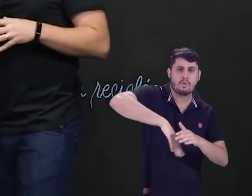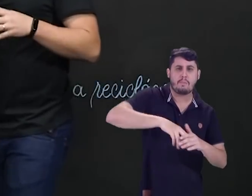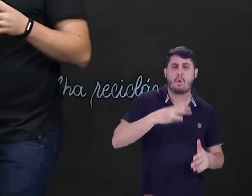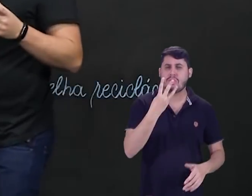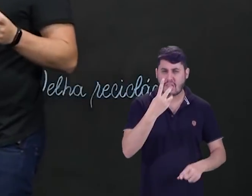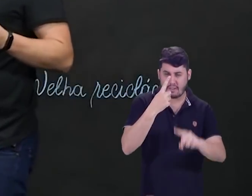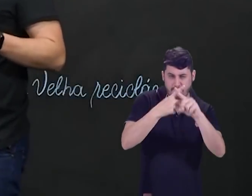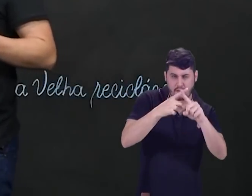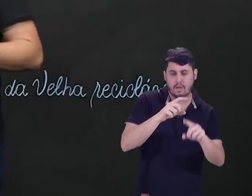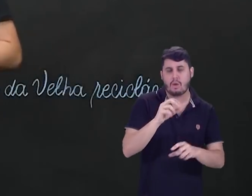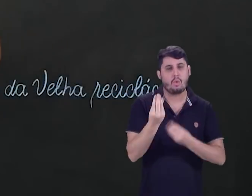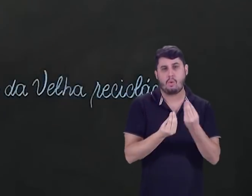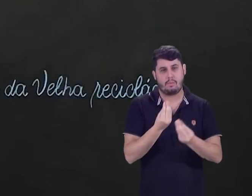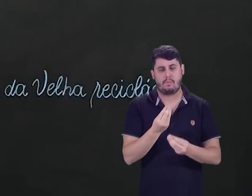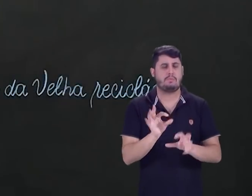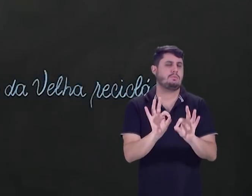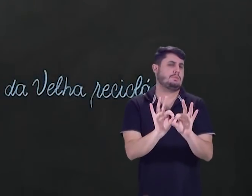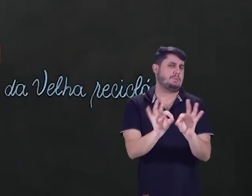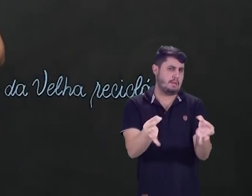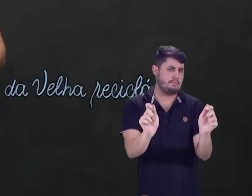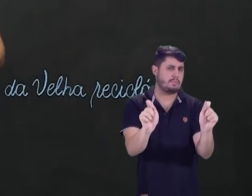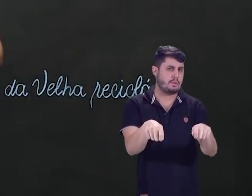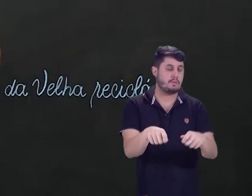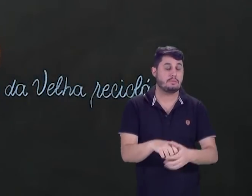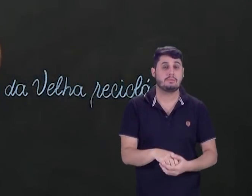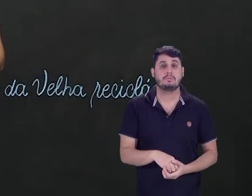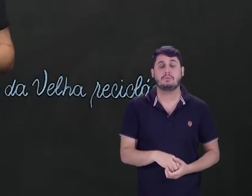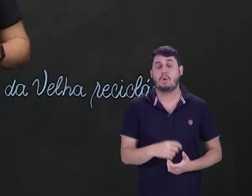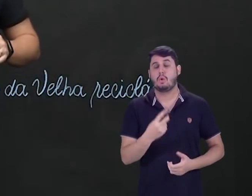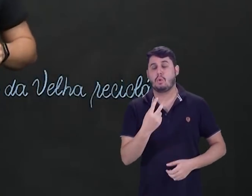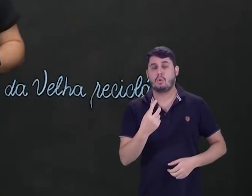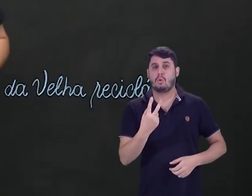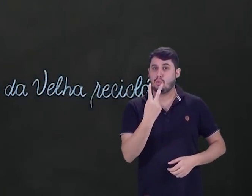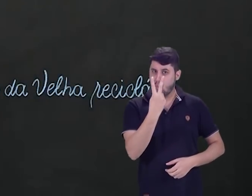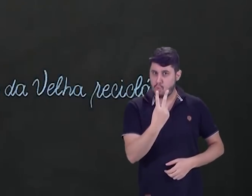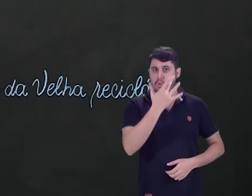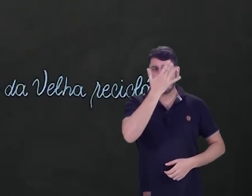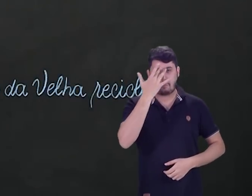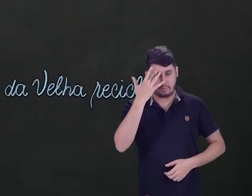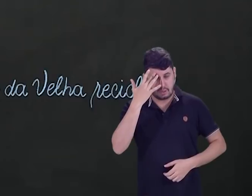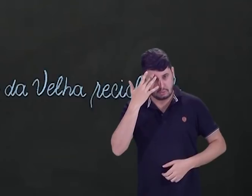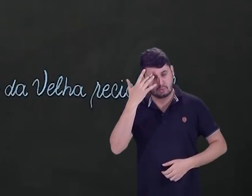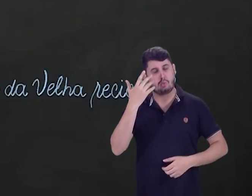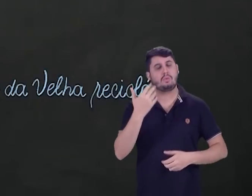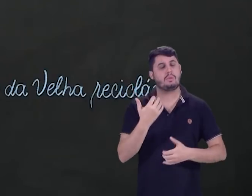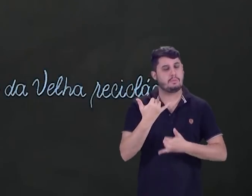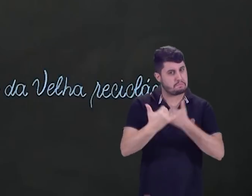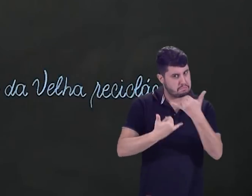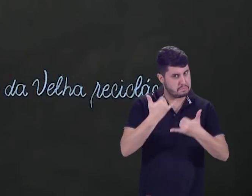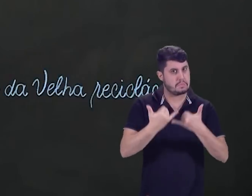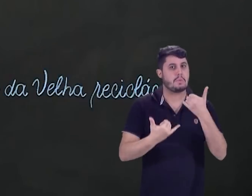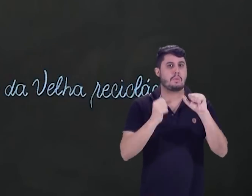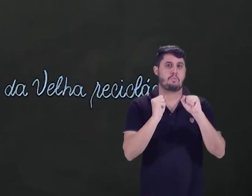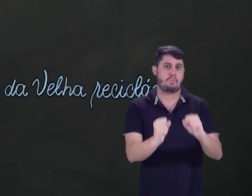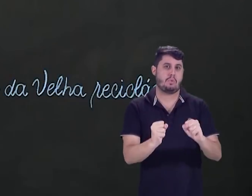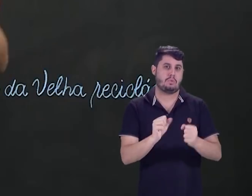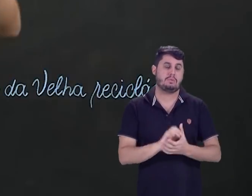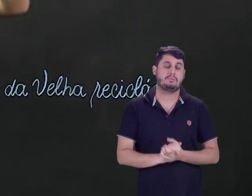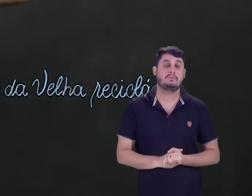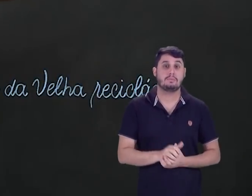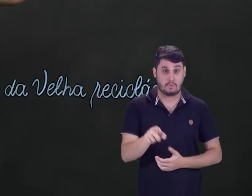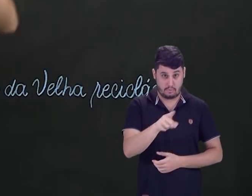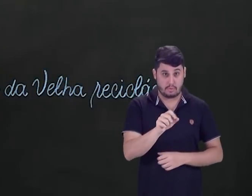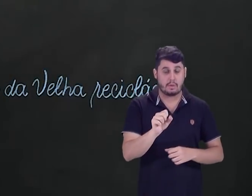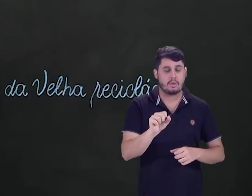três toques é um jogo simples, onde já pode jogar de duas pessoas. Você vai primeiramente pegar as suas